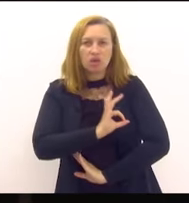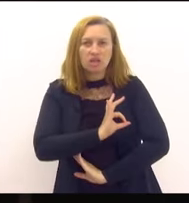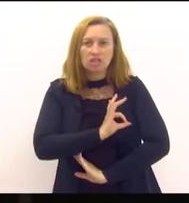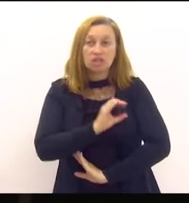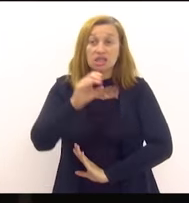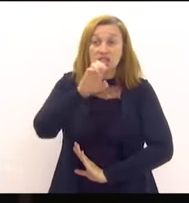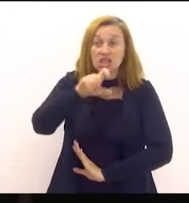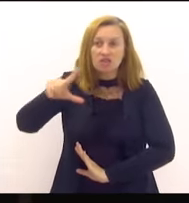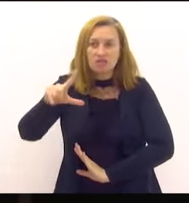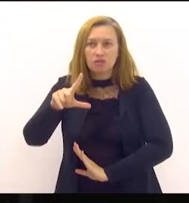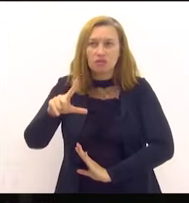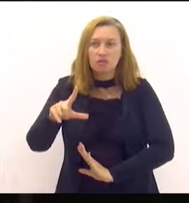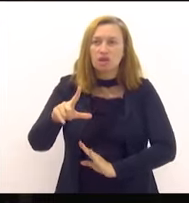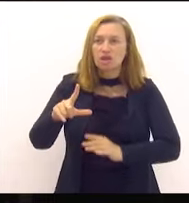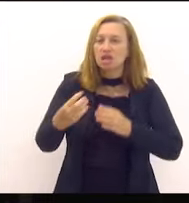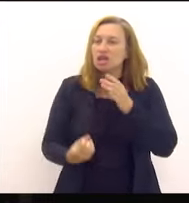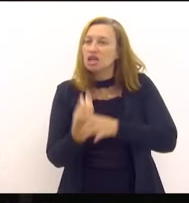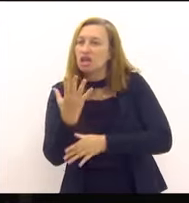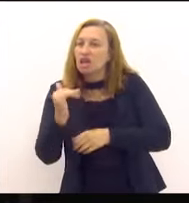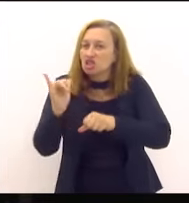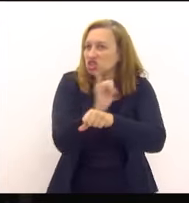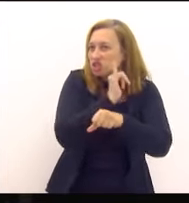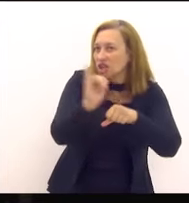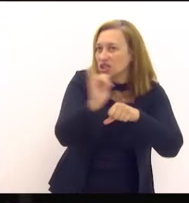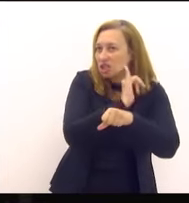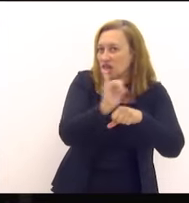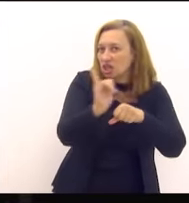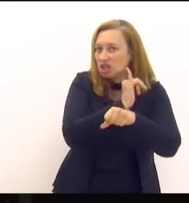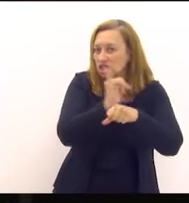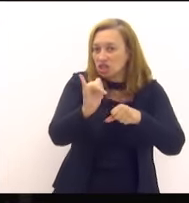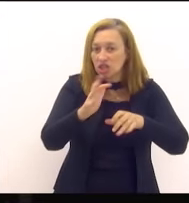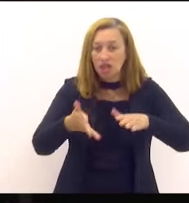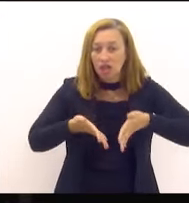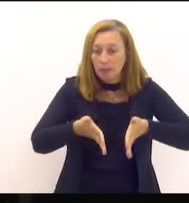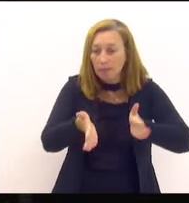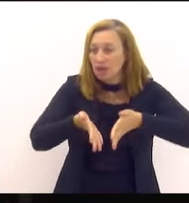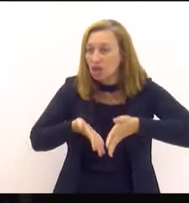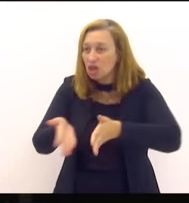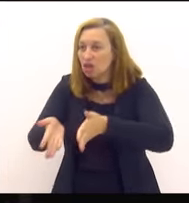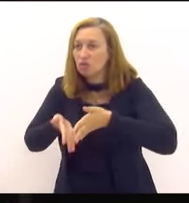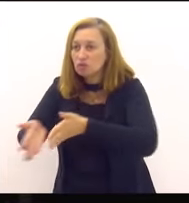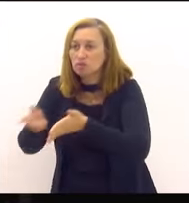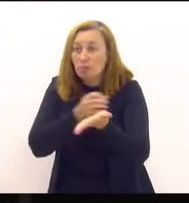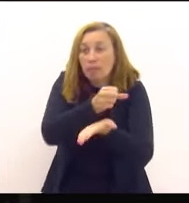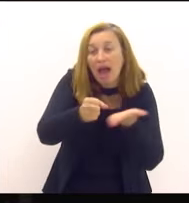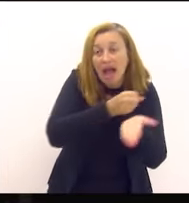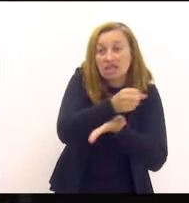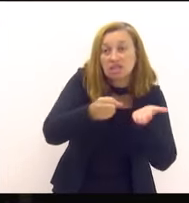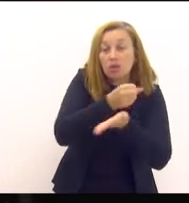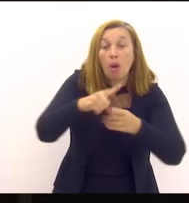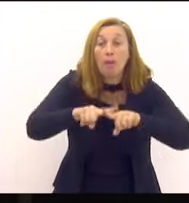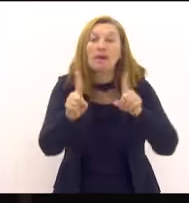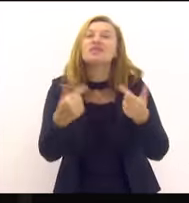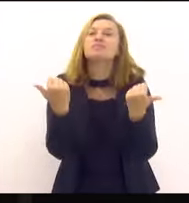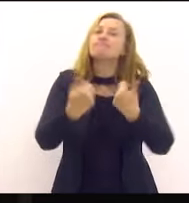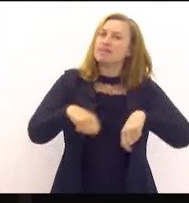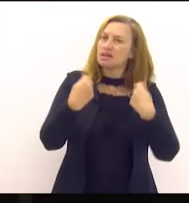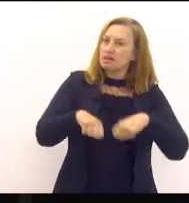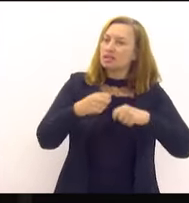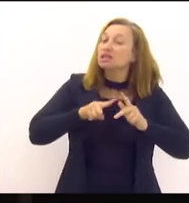cria parâmetros, cria norte, cria normativas básicas, mas que precisam